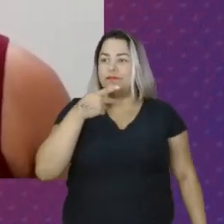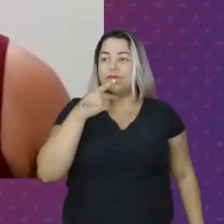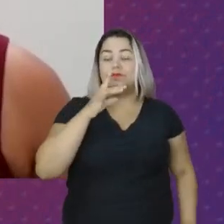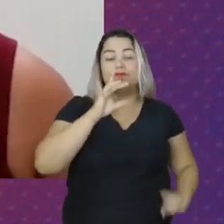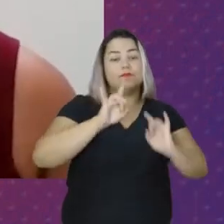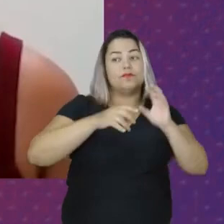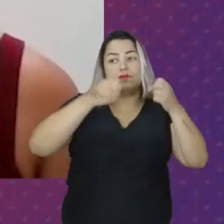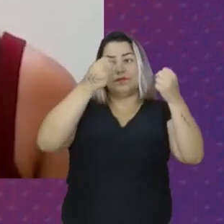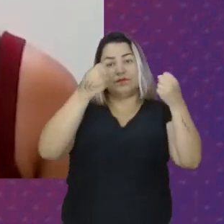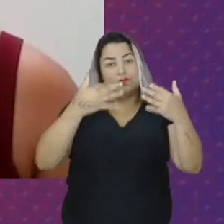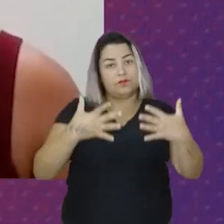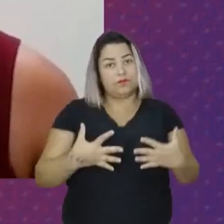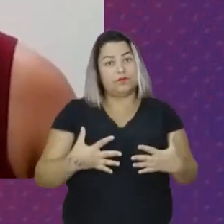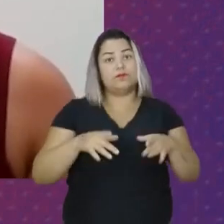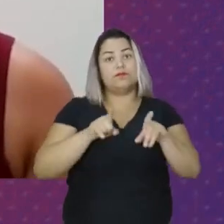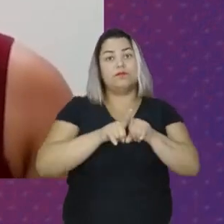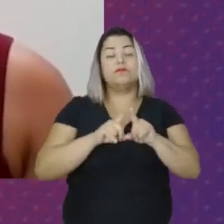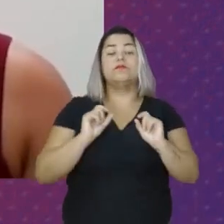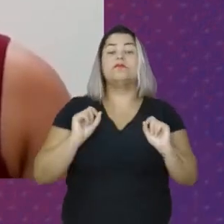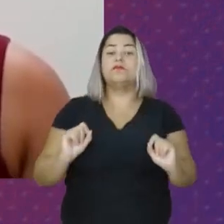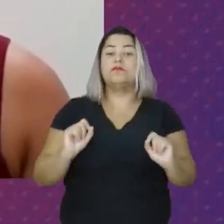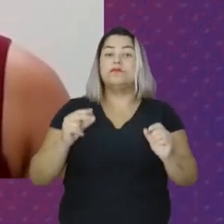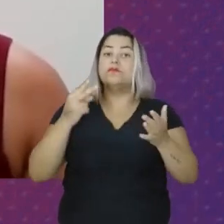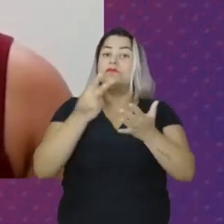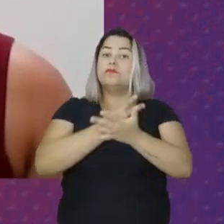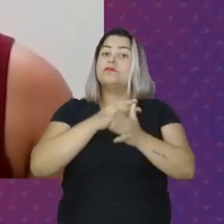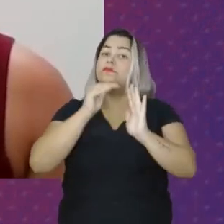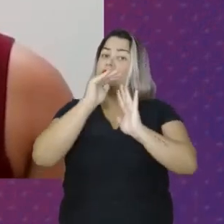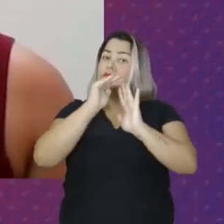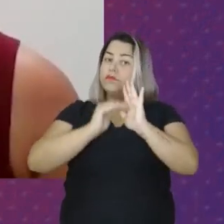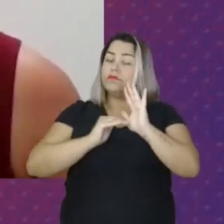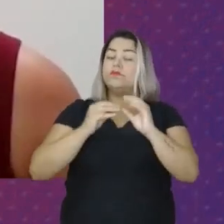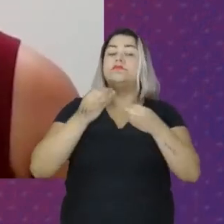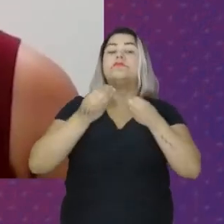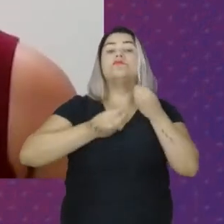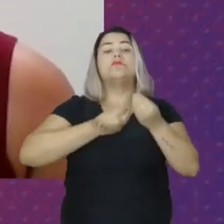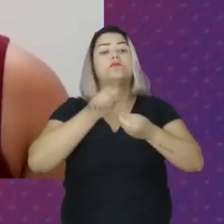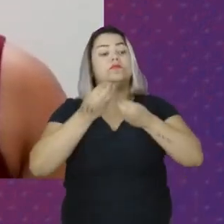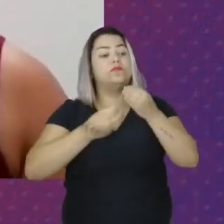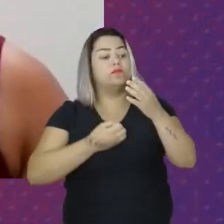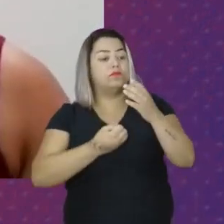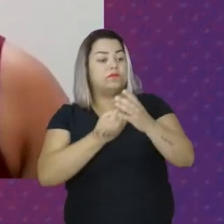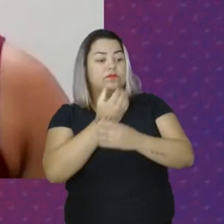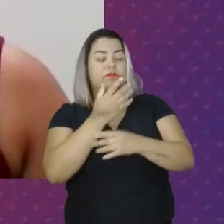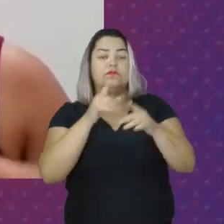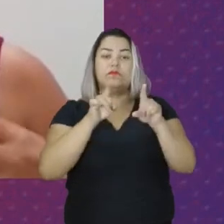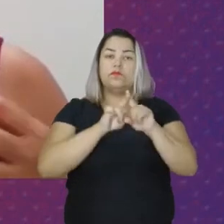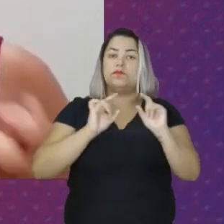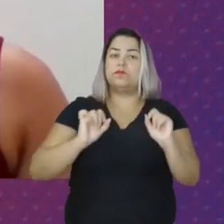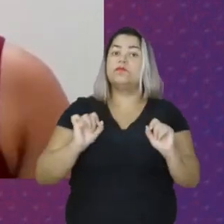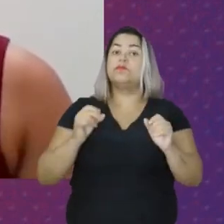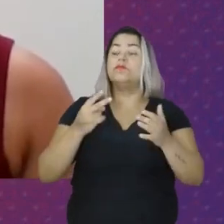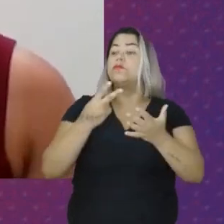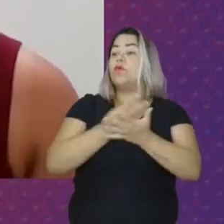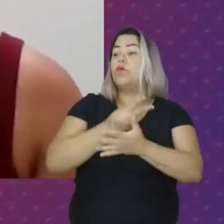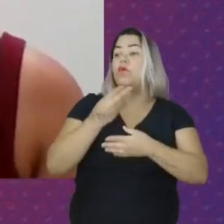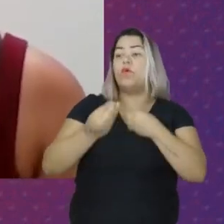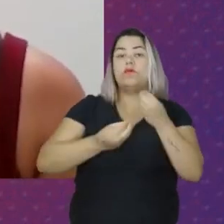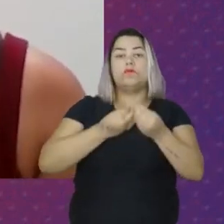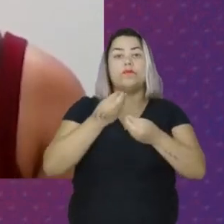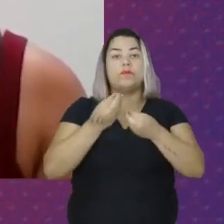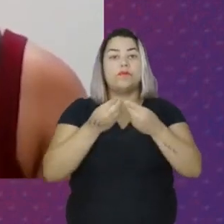para explicar um pouquinho mais sobre o que é esse programa, como ele foi criado, de onde surgiu e como ele